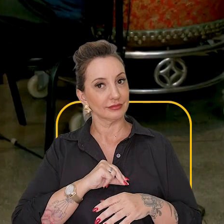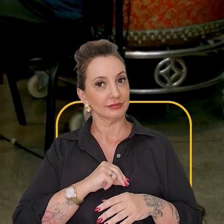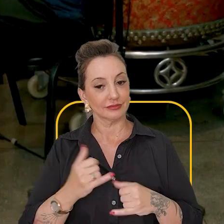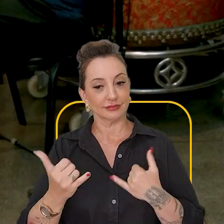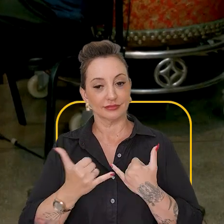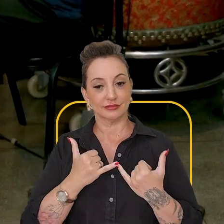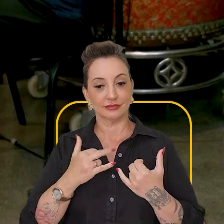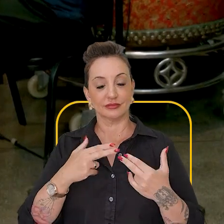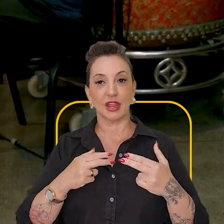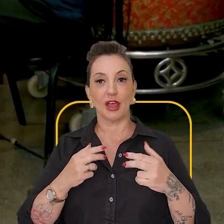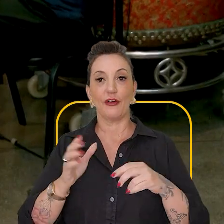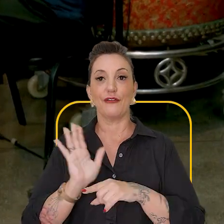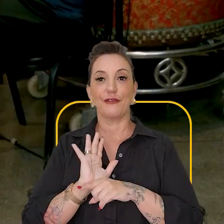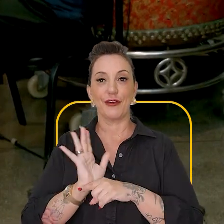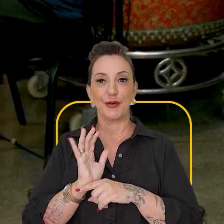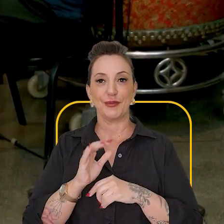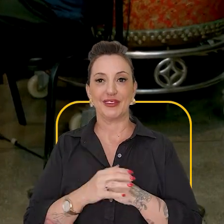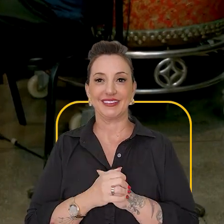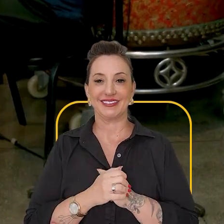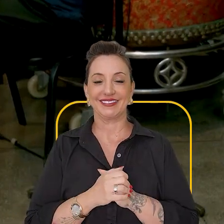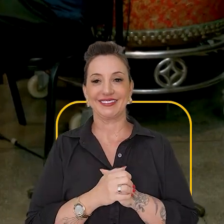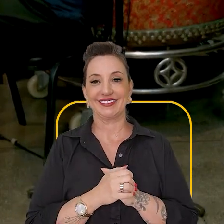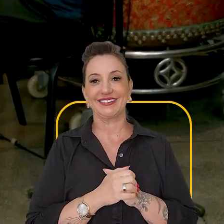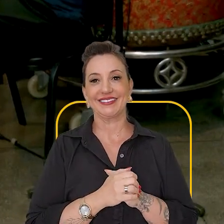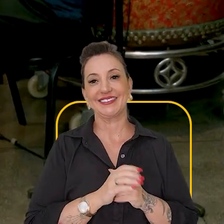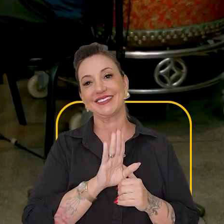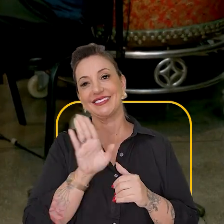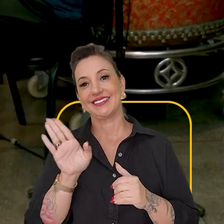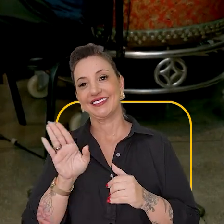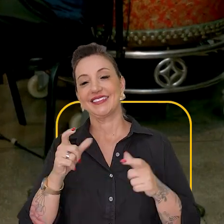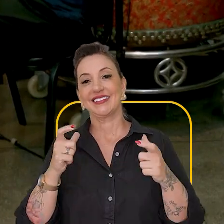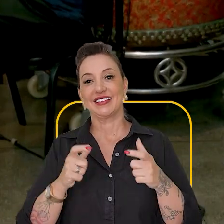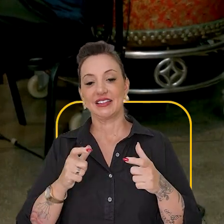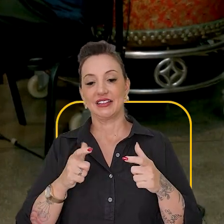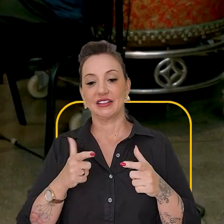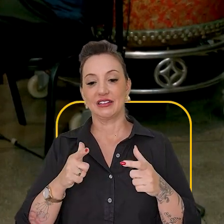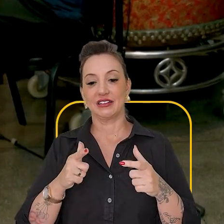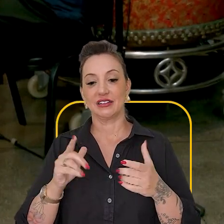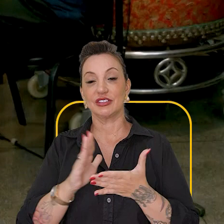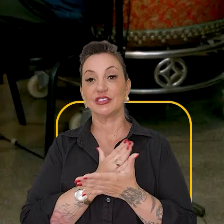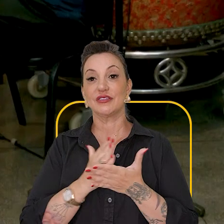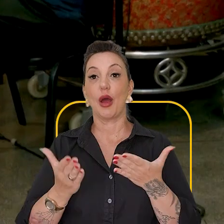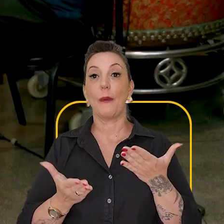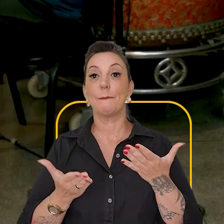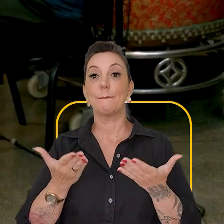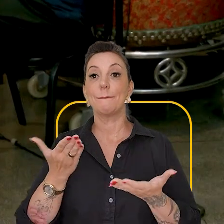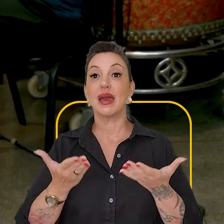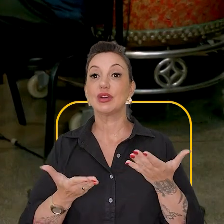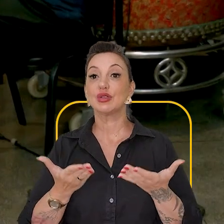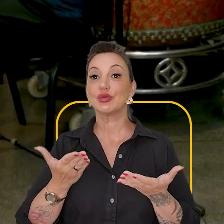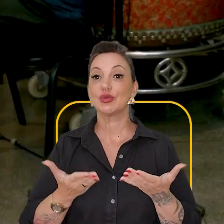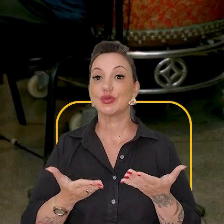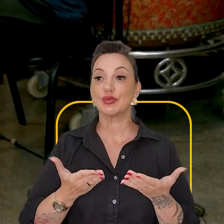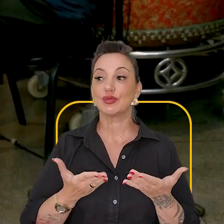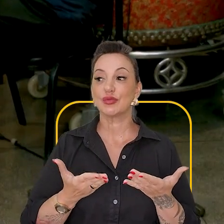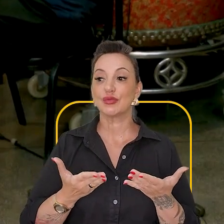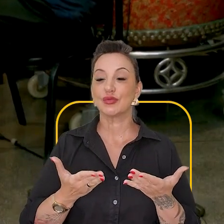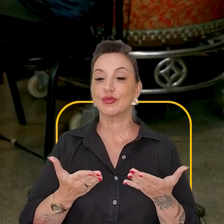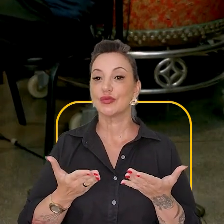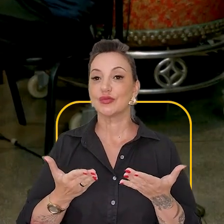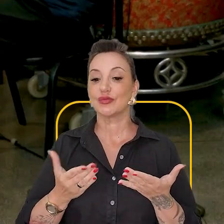Isso aí parecia coisa de filme aí nós chegamos lá e não tinha divisão de peso uau